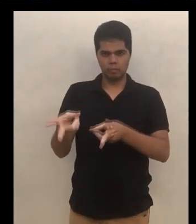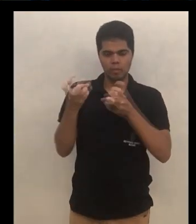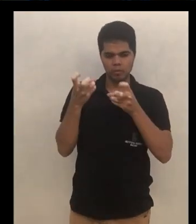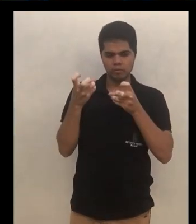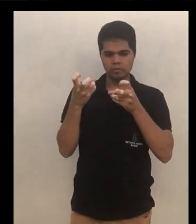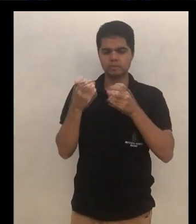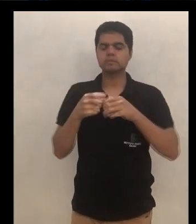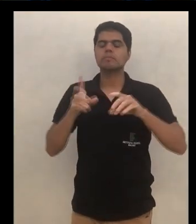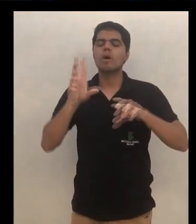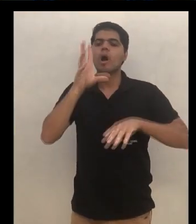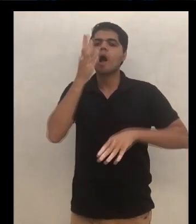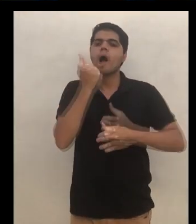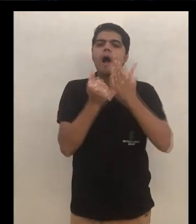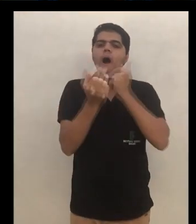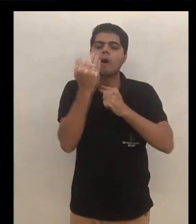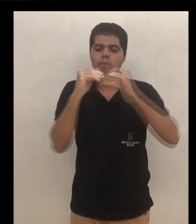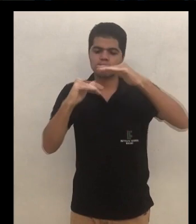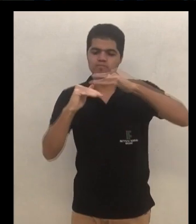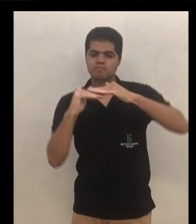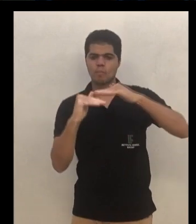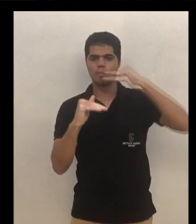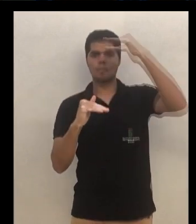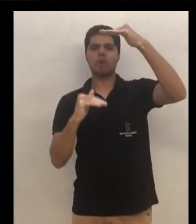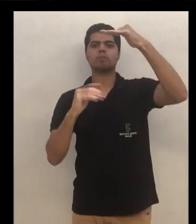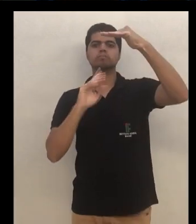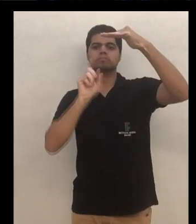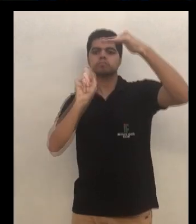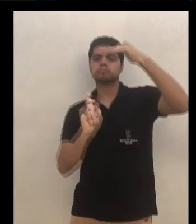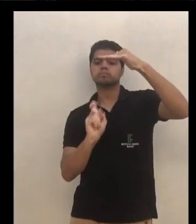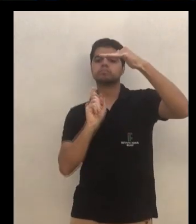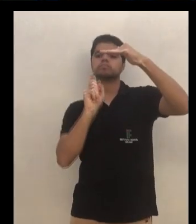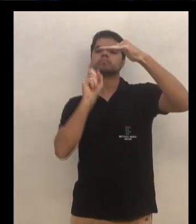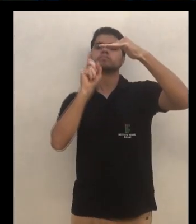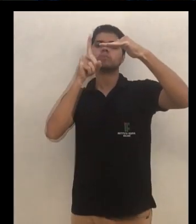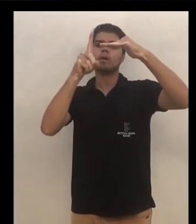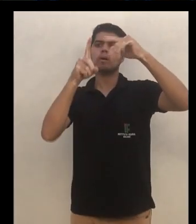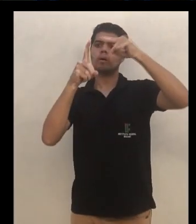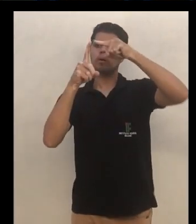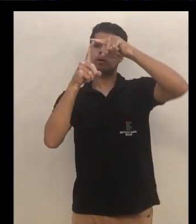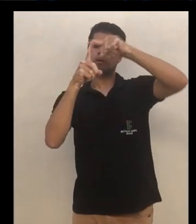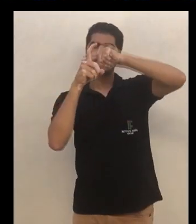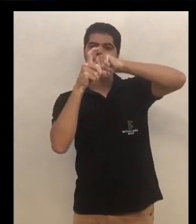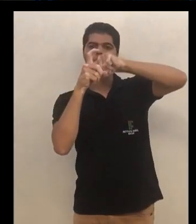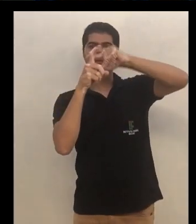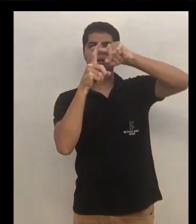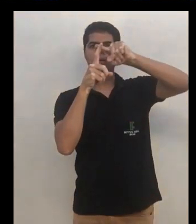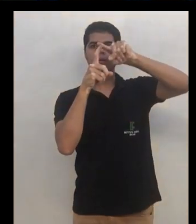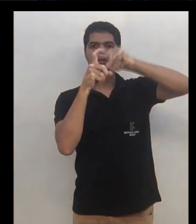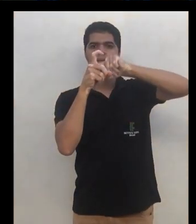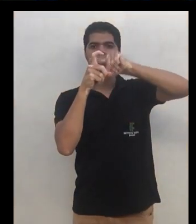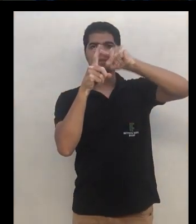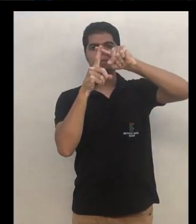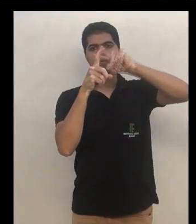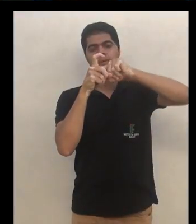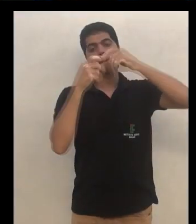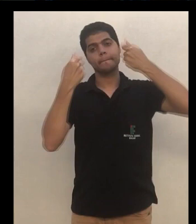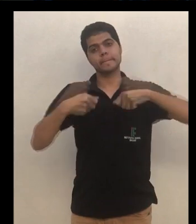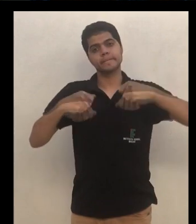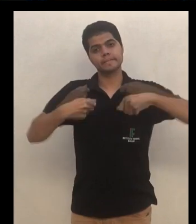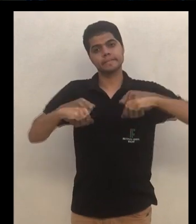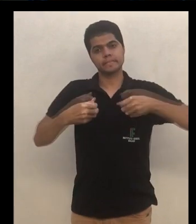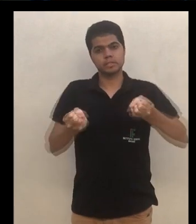que alongar para poder desenvolver e crescer, certo? Então, todo esse comportamento, ele vai ser levado para